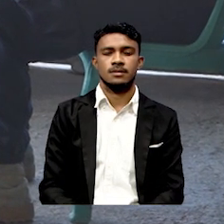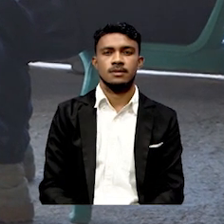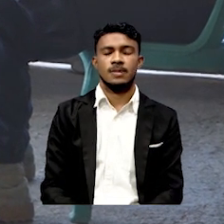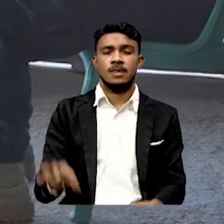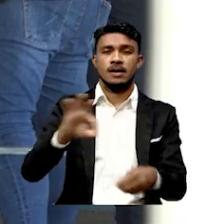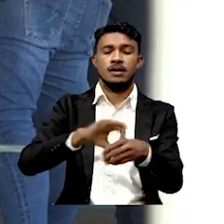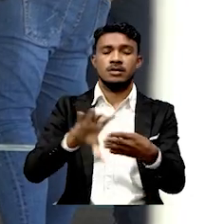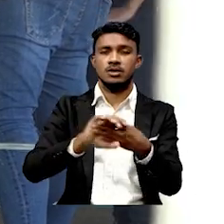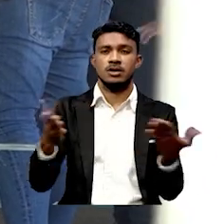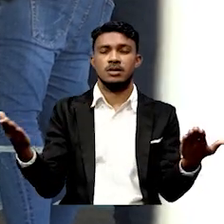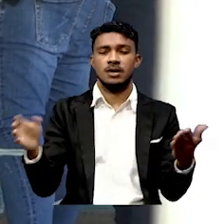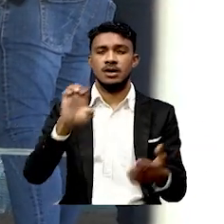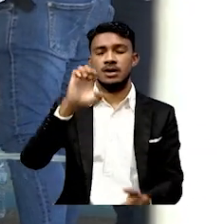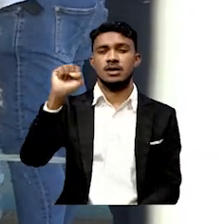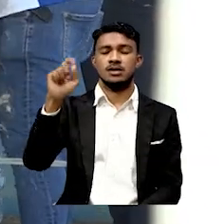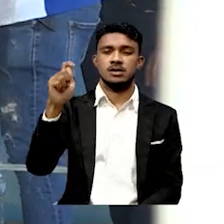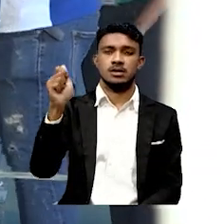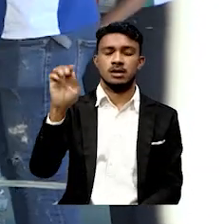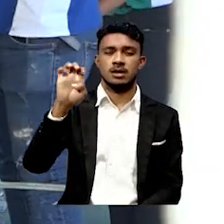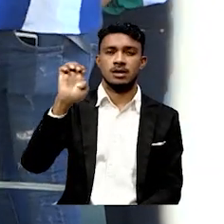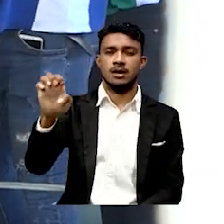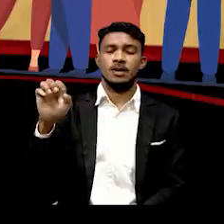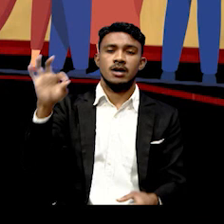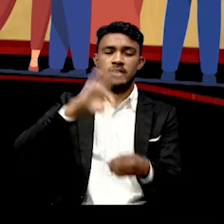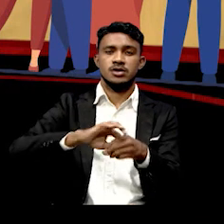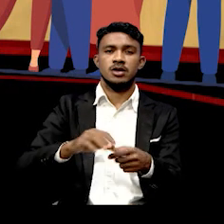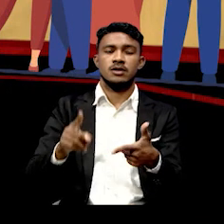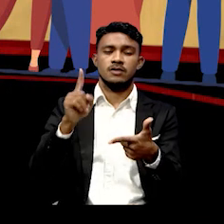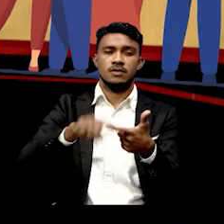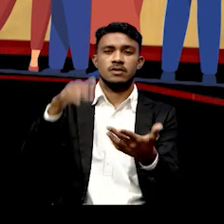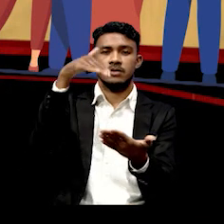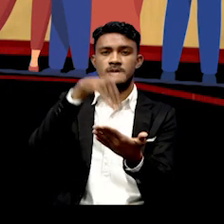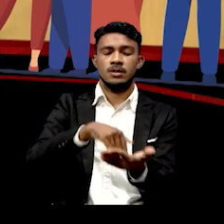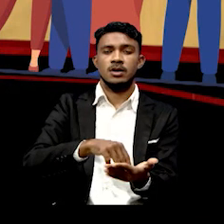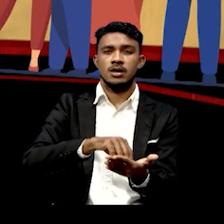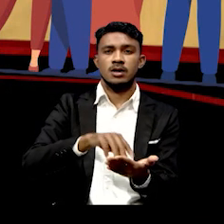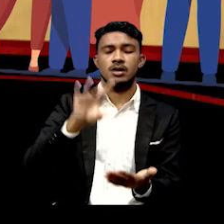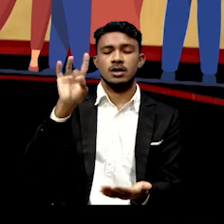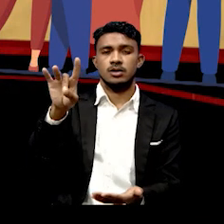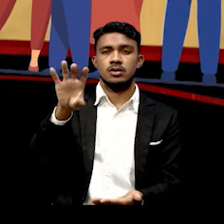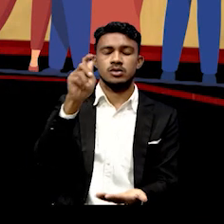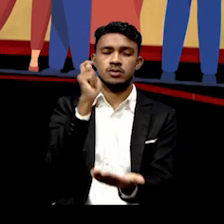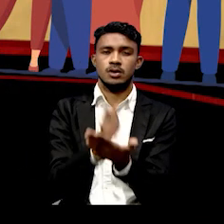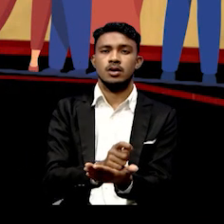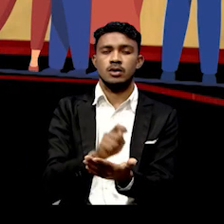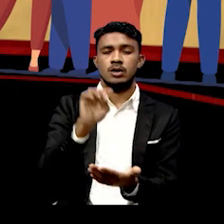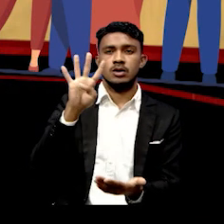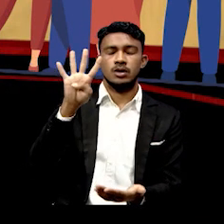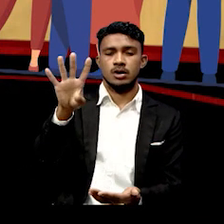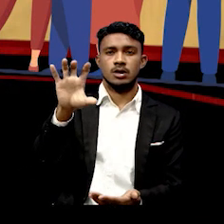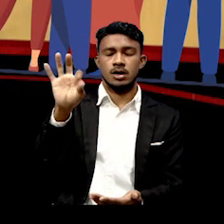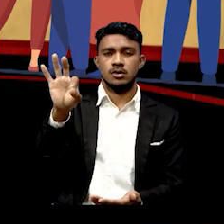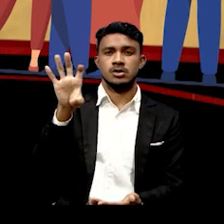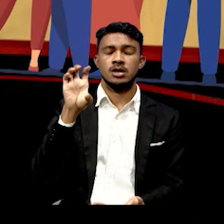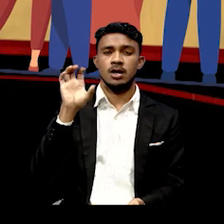Eleitor nebe está e resista e eleição segunda volta, rihun atu sualu lima nulu resin sia, atu sia rua nulu resin